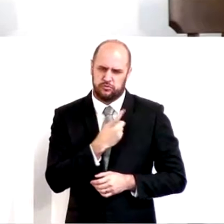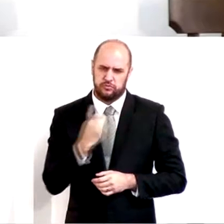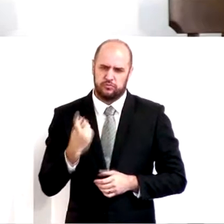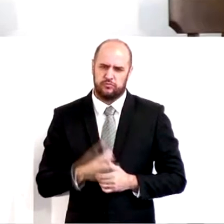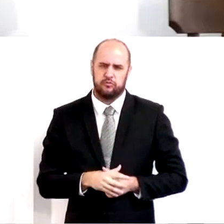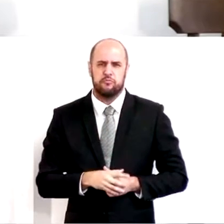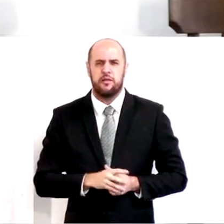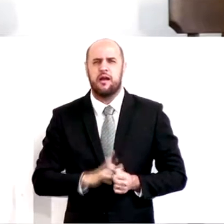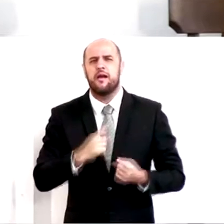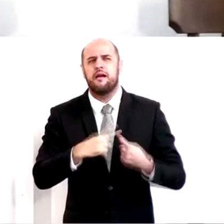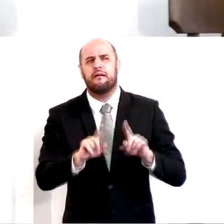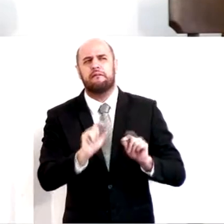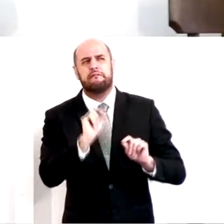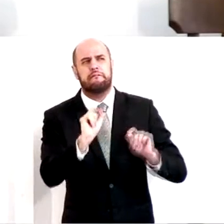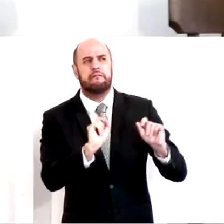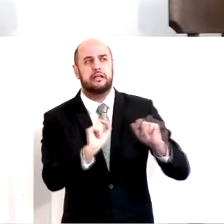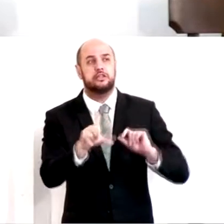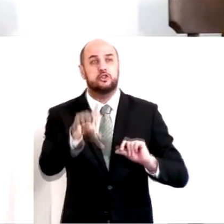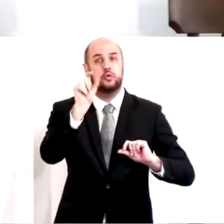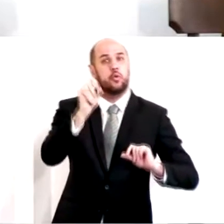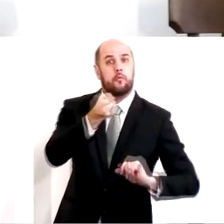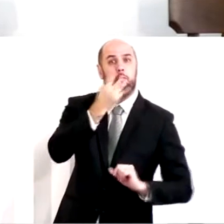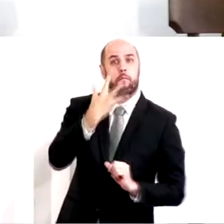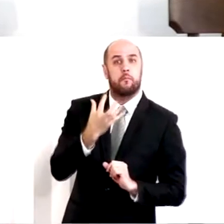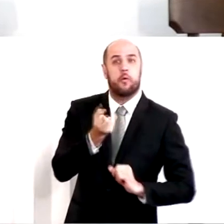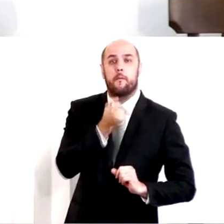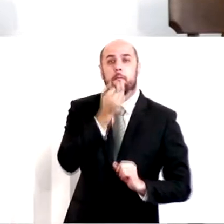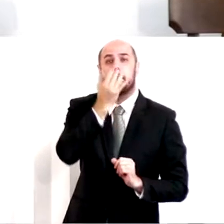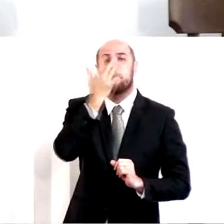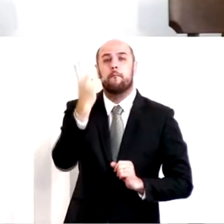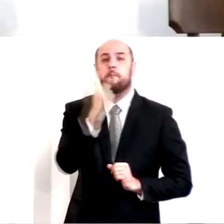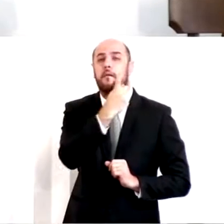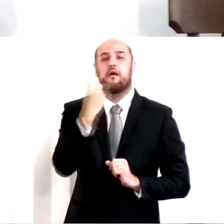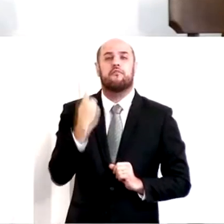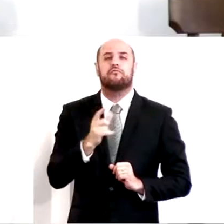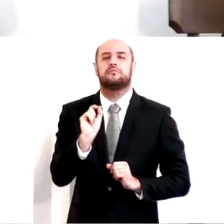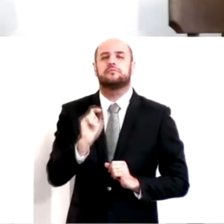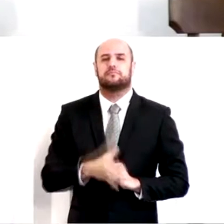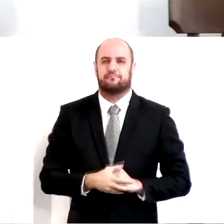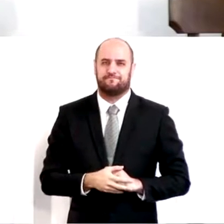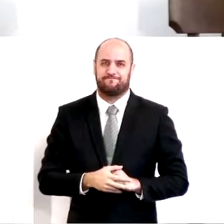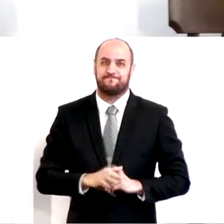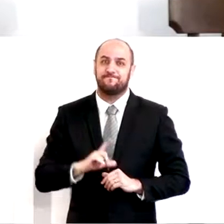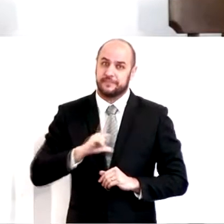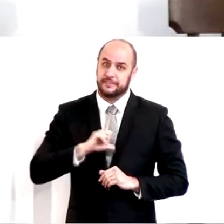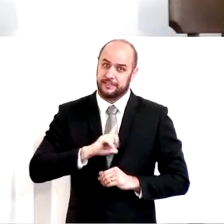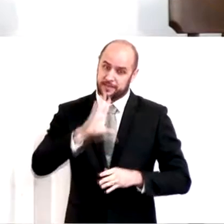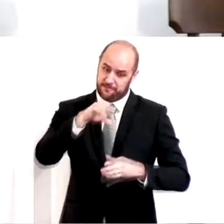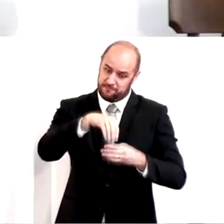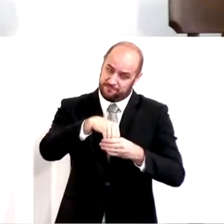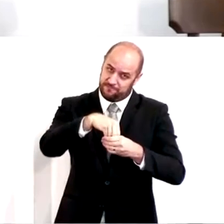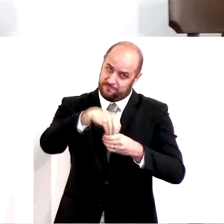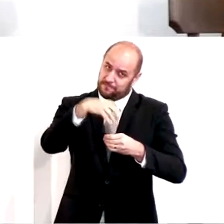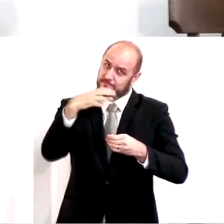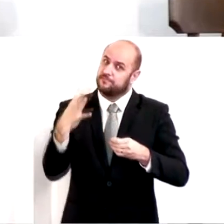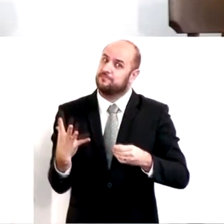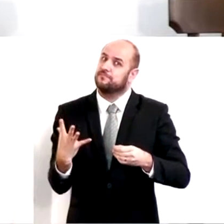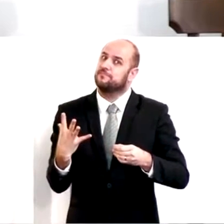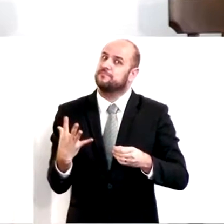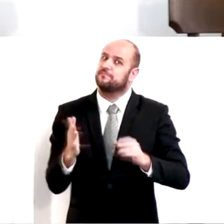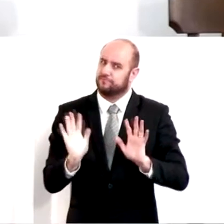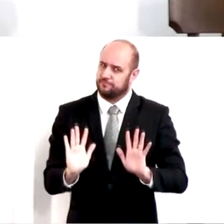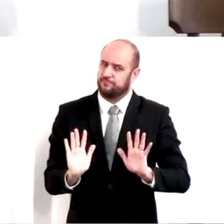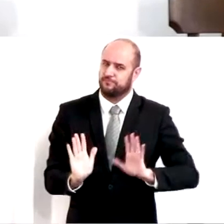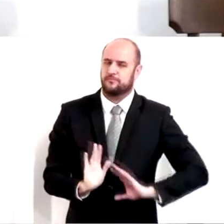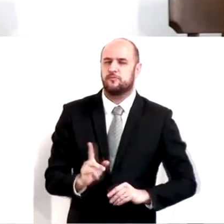determina o bom perfume, né? Bom perfume parte de essência. Você não vai esperar